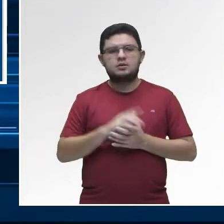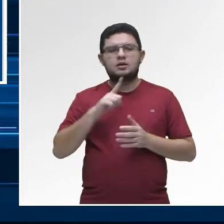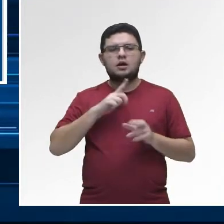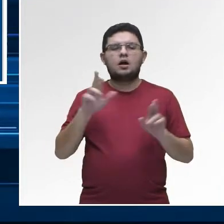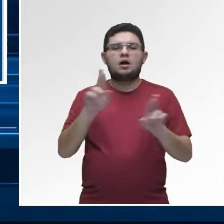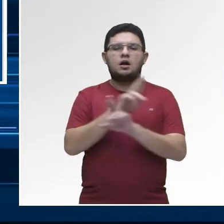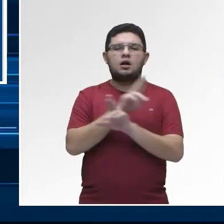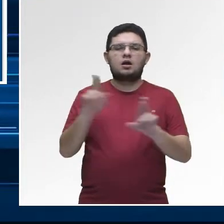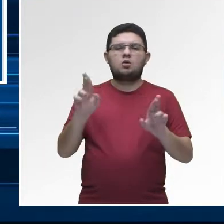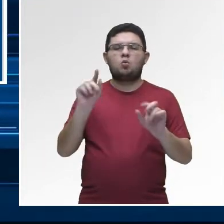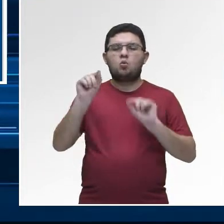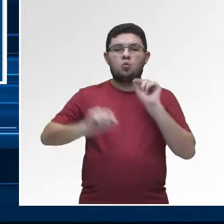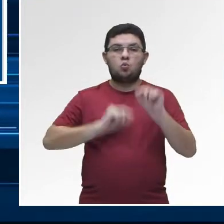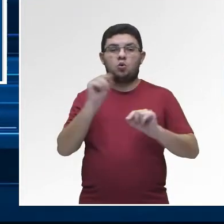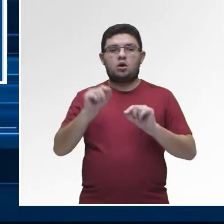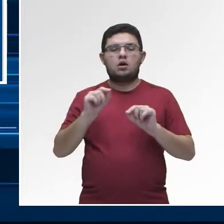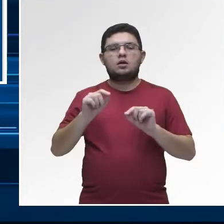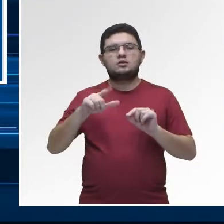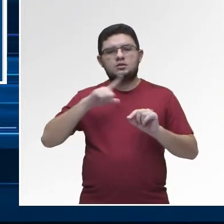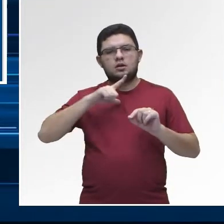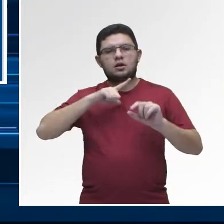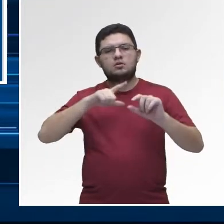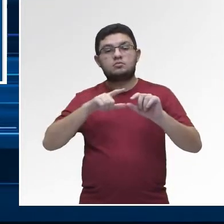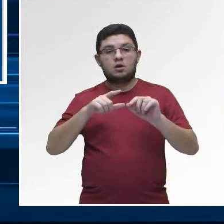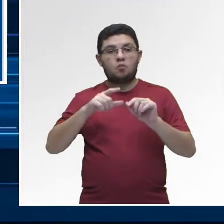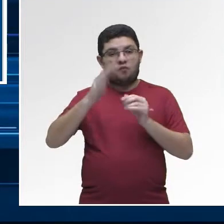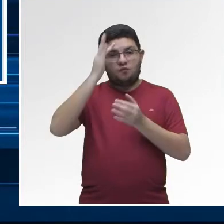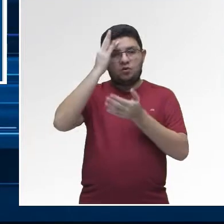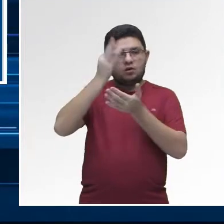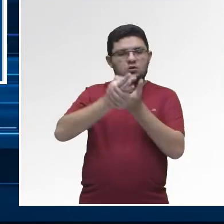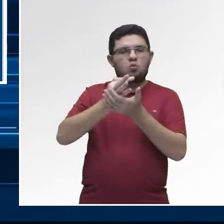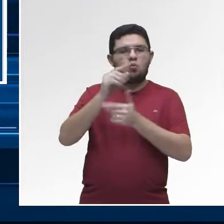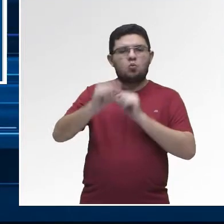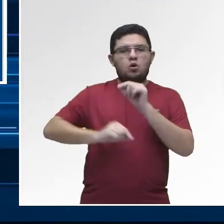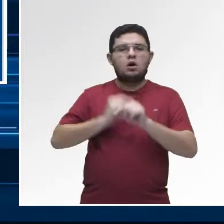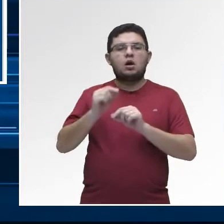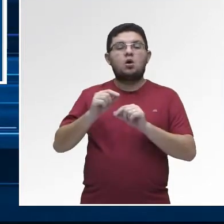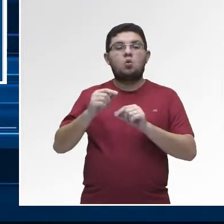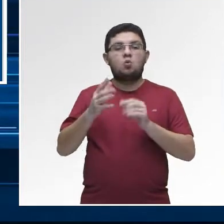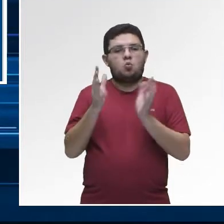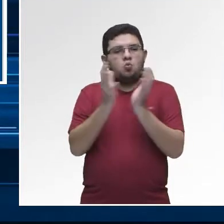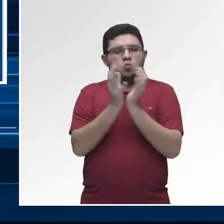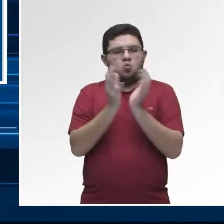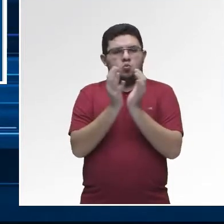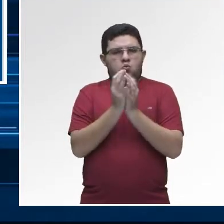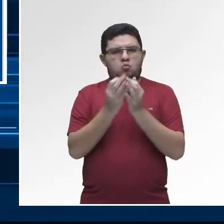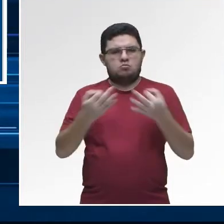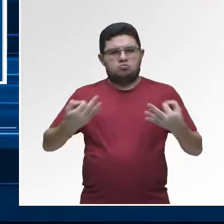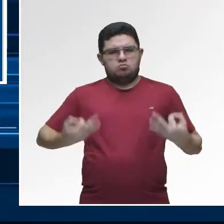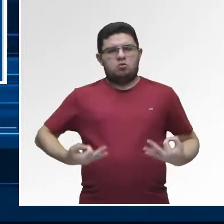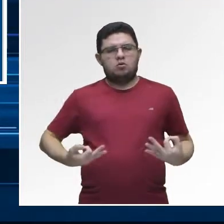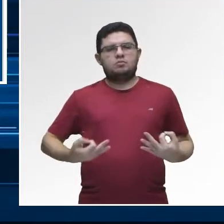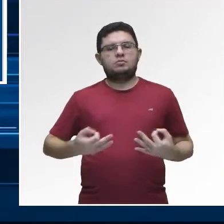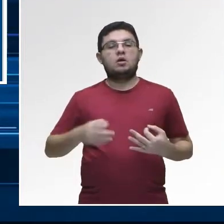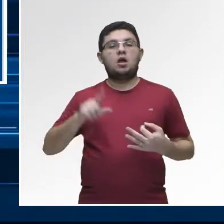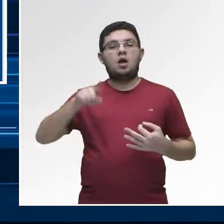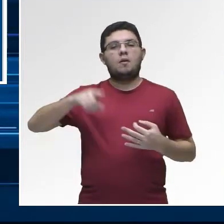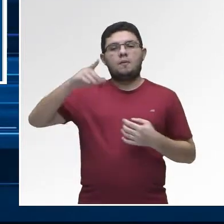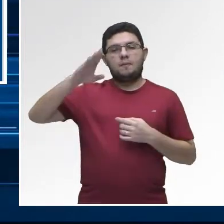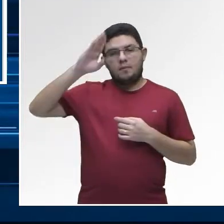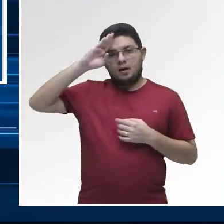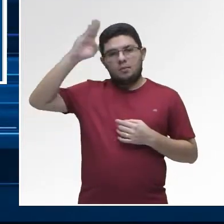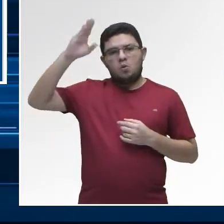fidelização, né, e dependência entre os nobres. O rei, né, e é o grande